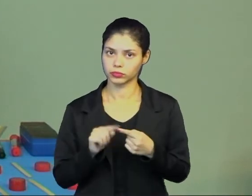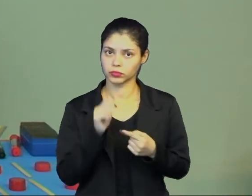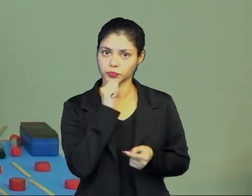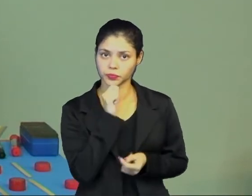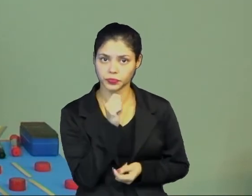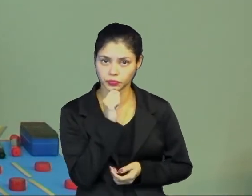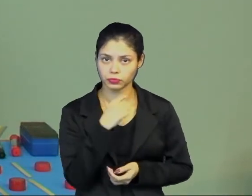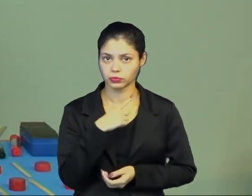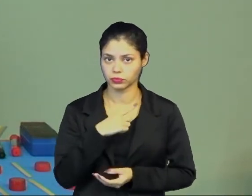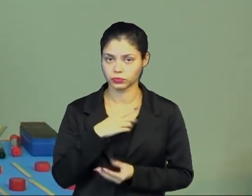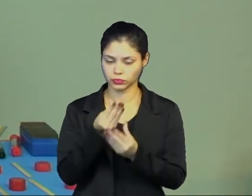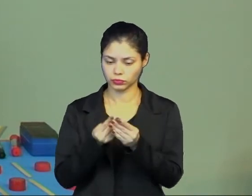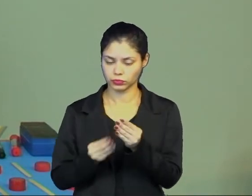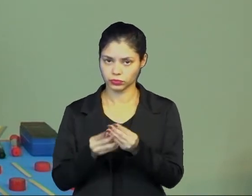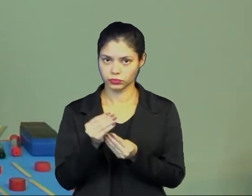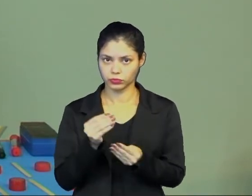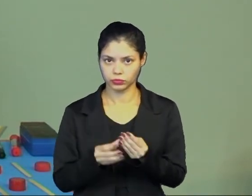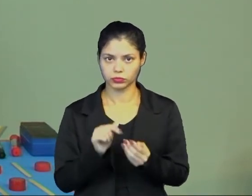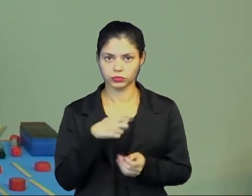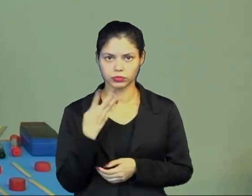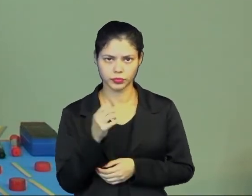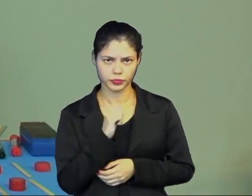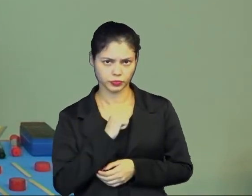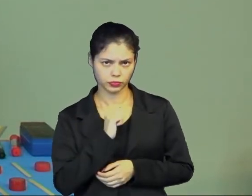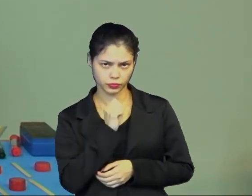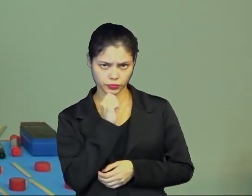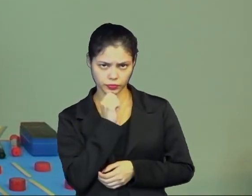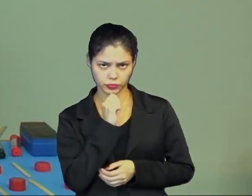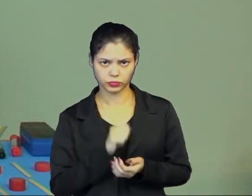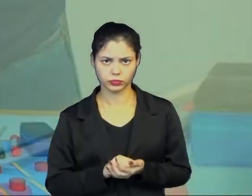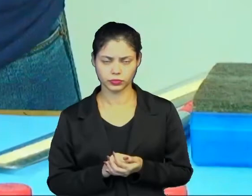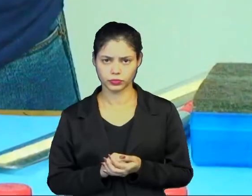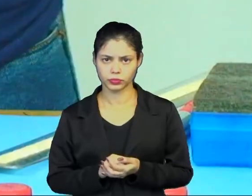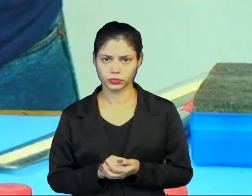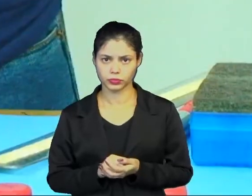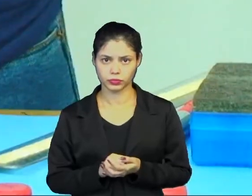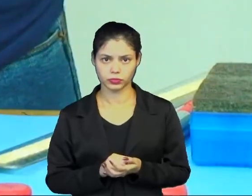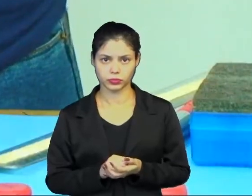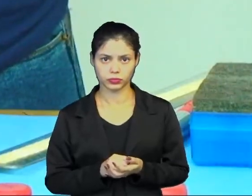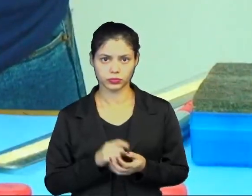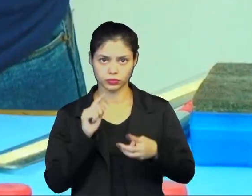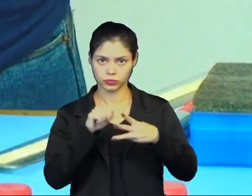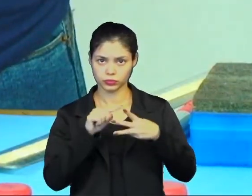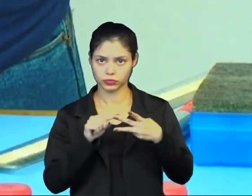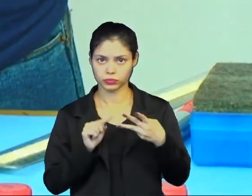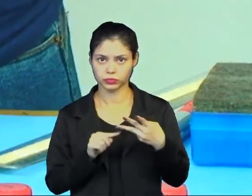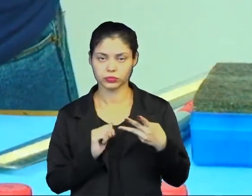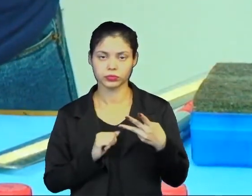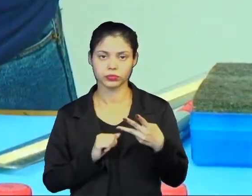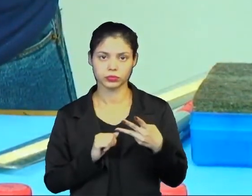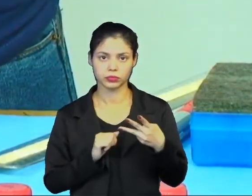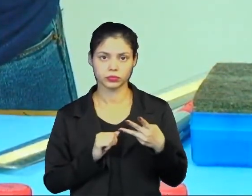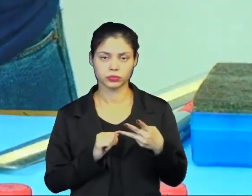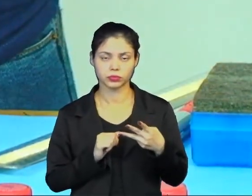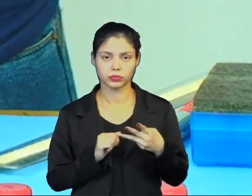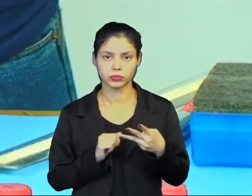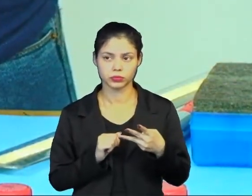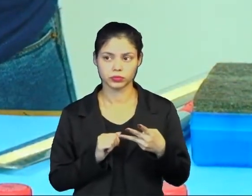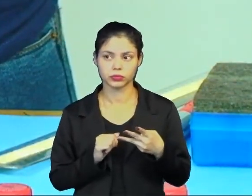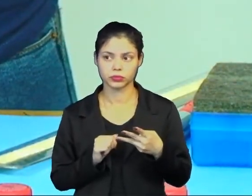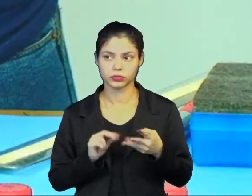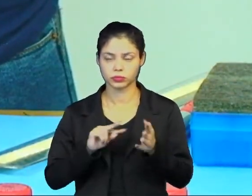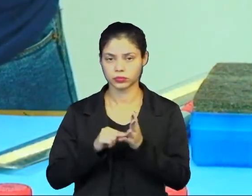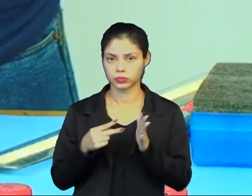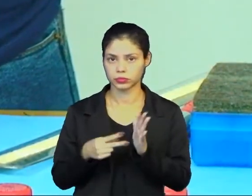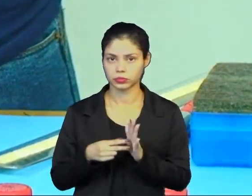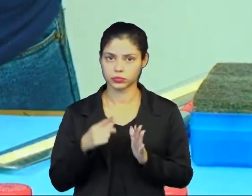tenho palitos aqui na minha mão. Quantos ainda? Olha só, 3 palitinhos. Isso